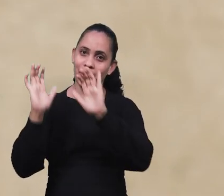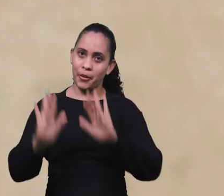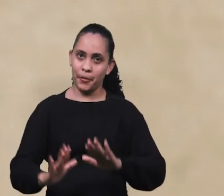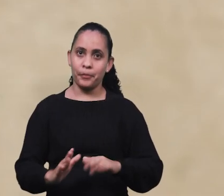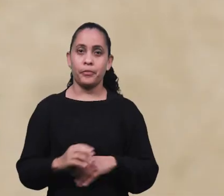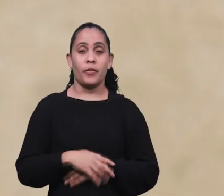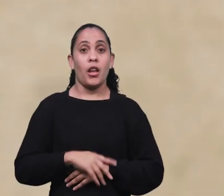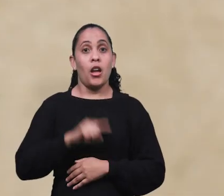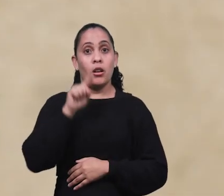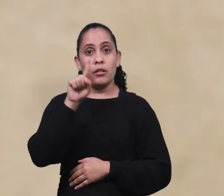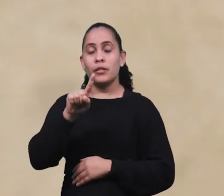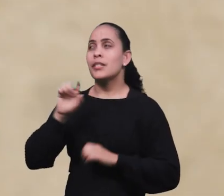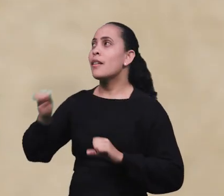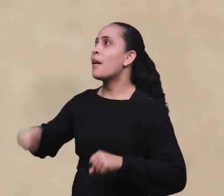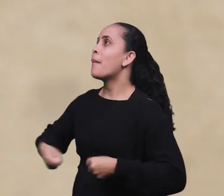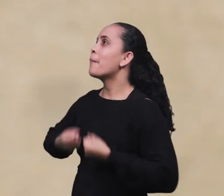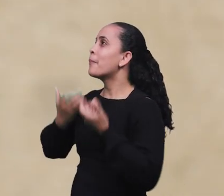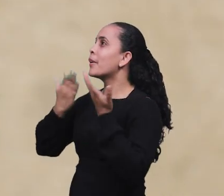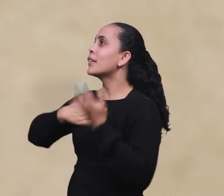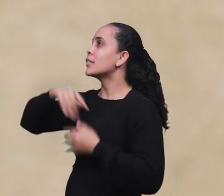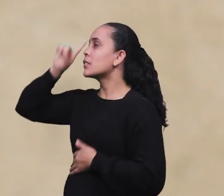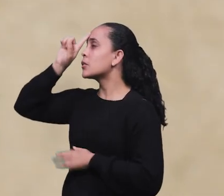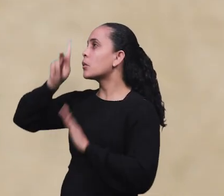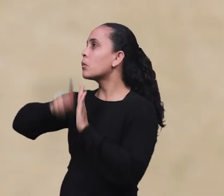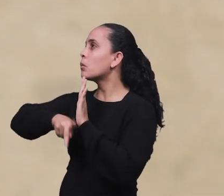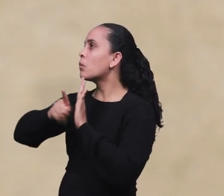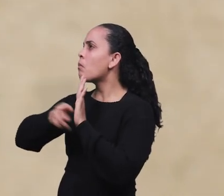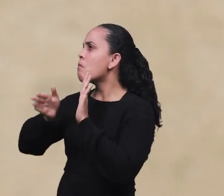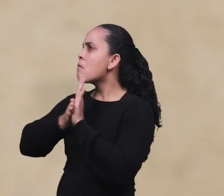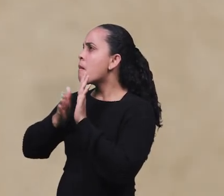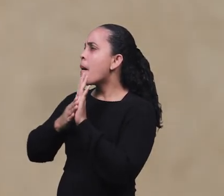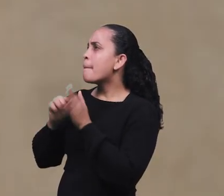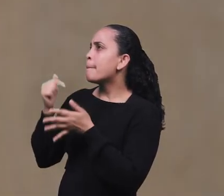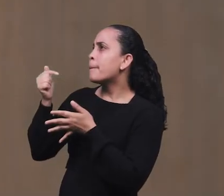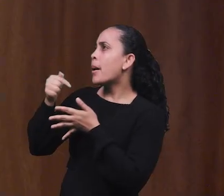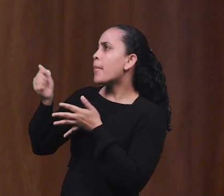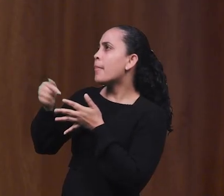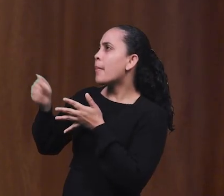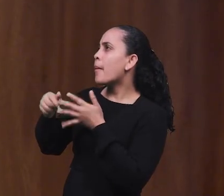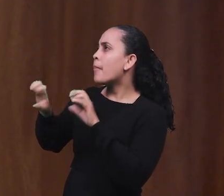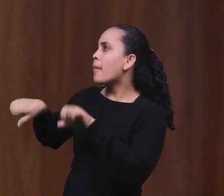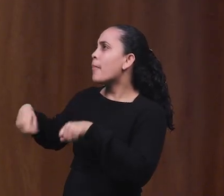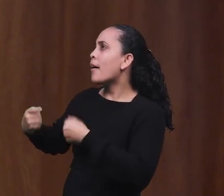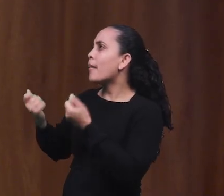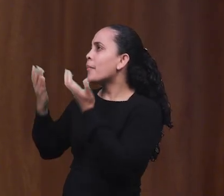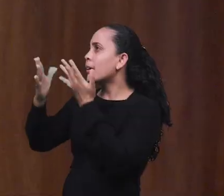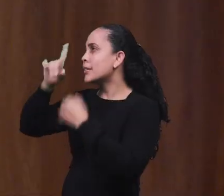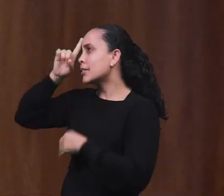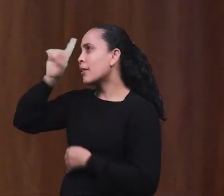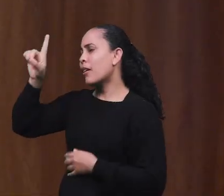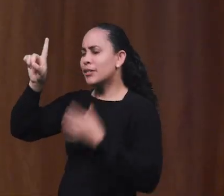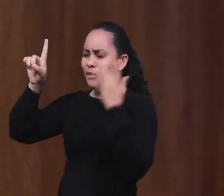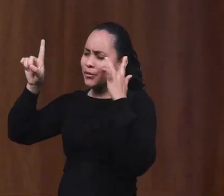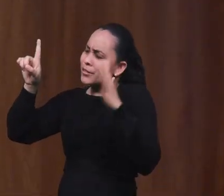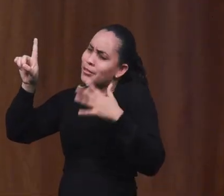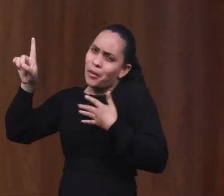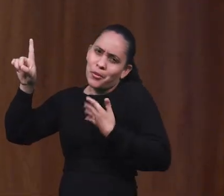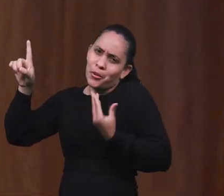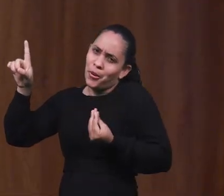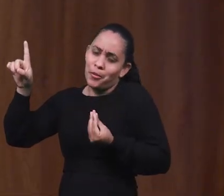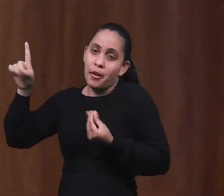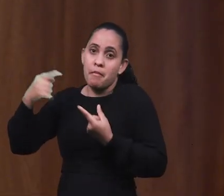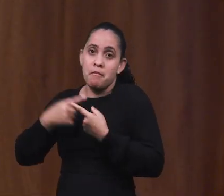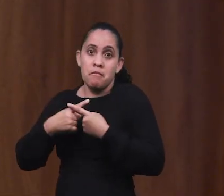estabelecidos. Quando você coloca diante do Senhor os seus planos, os seus ideais, muitas vezes você nem sabe